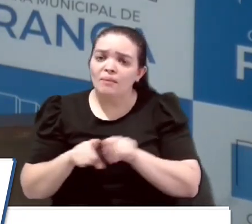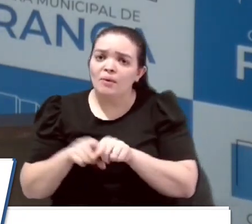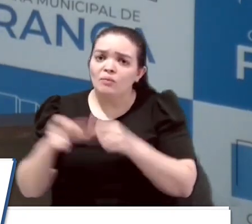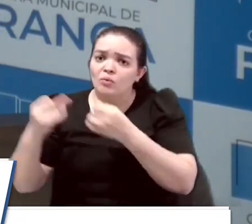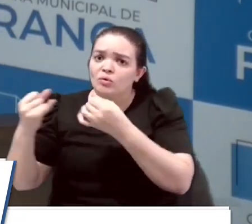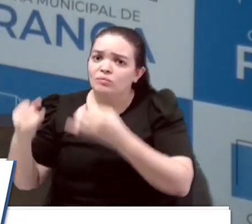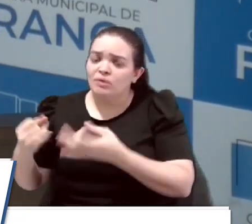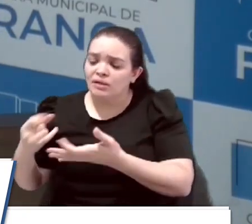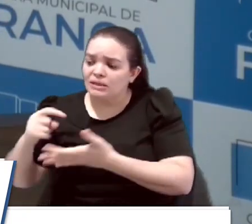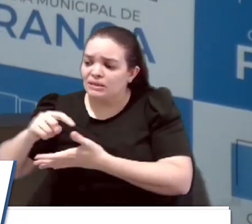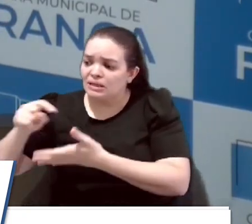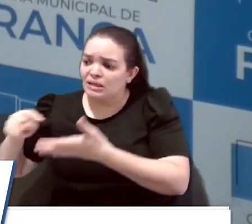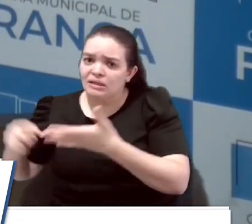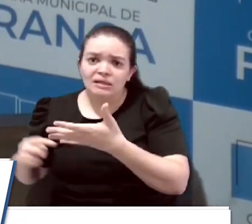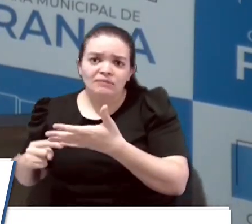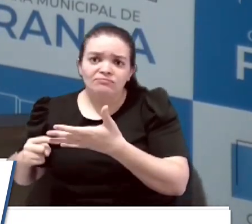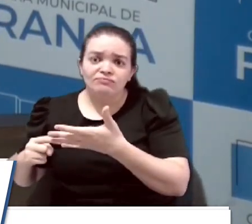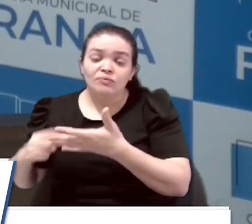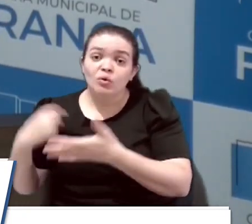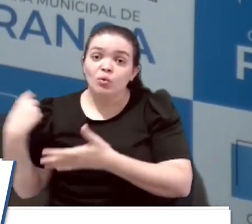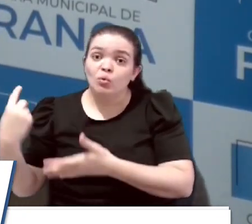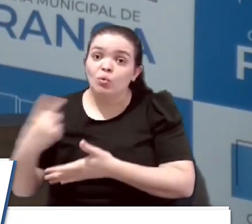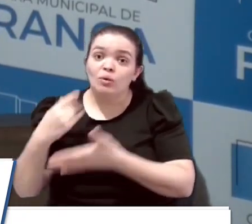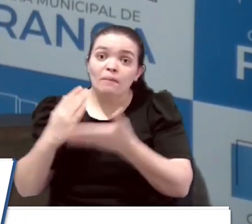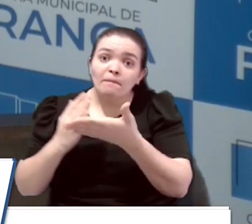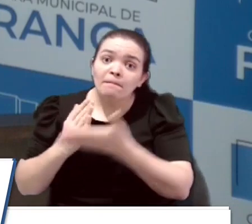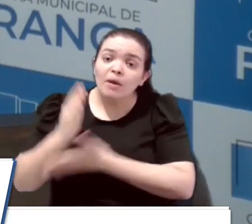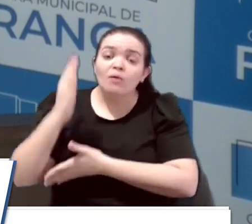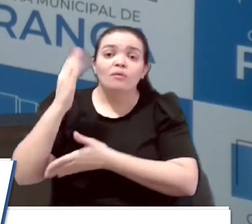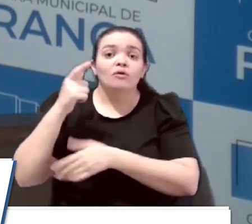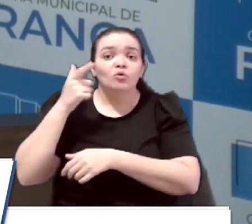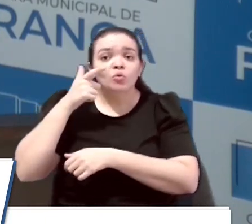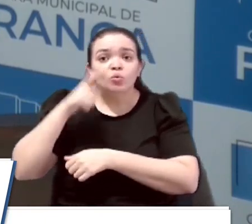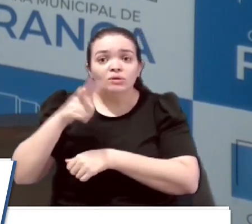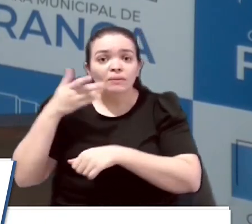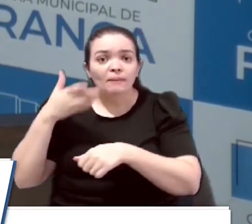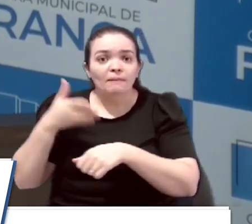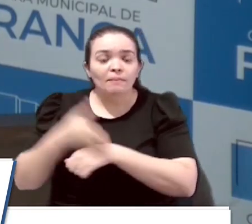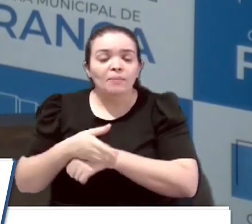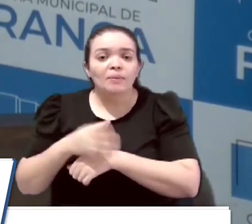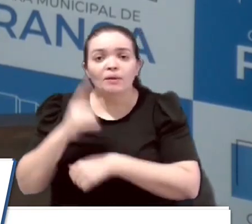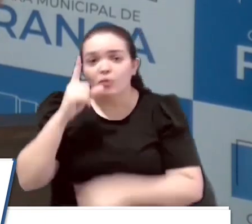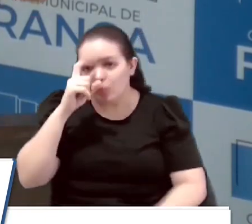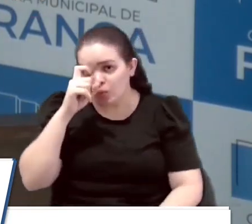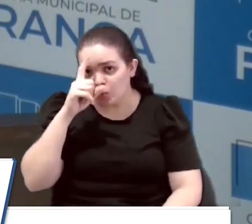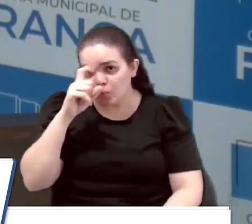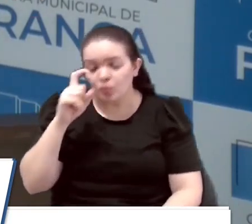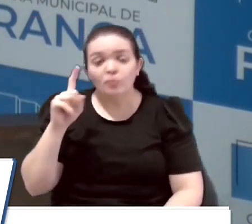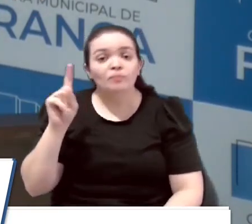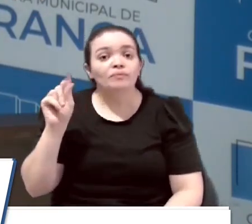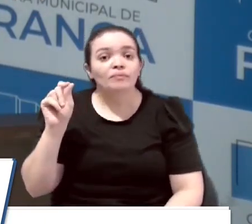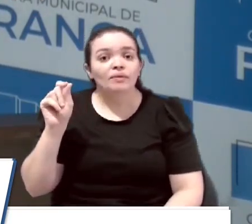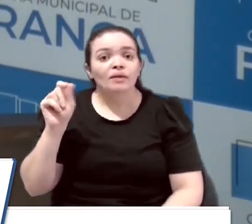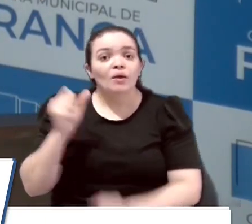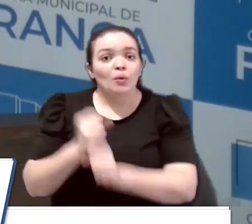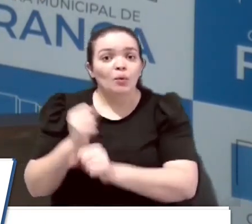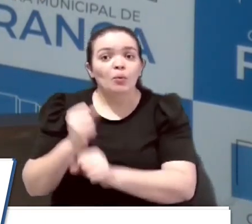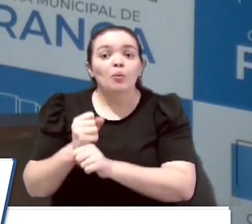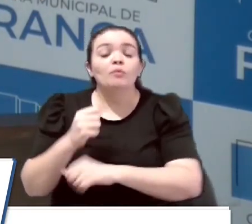coisa que nós aprovamos, que nós estamos participando. O hospital que está sendo construído em